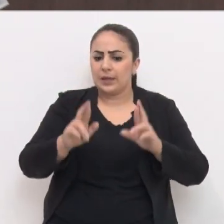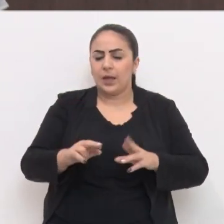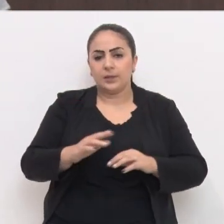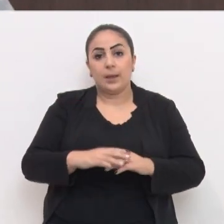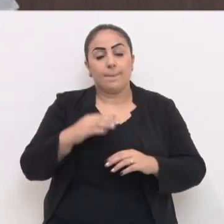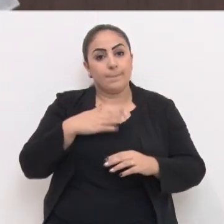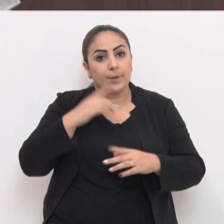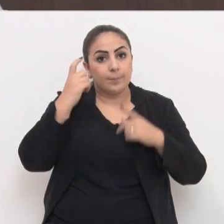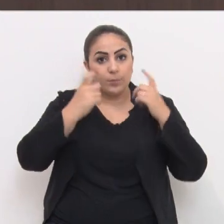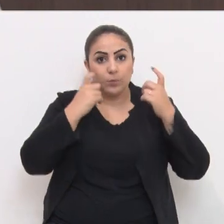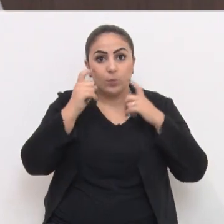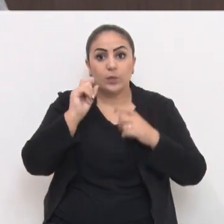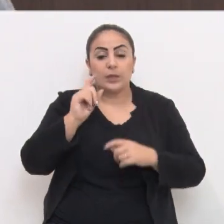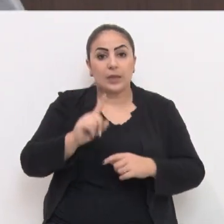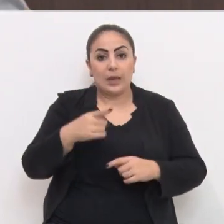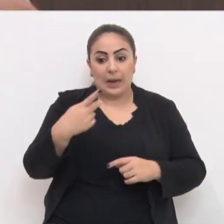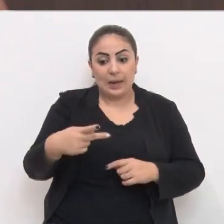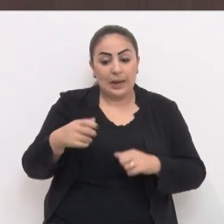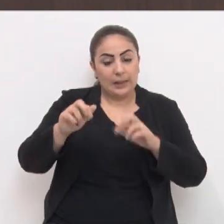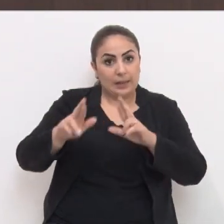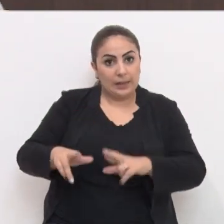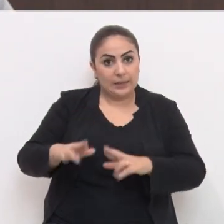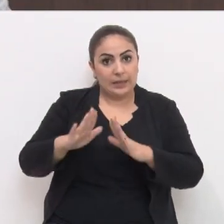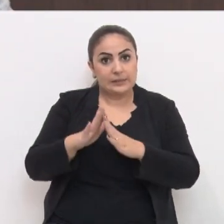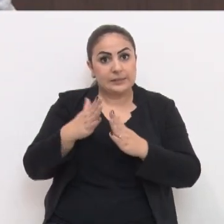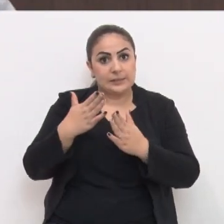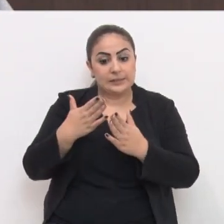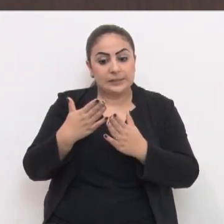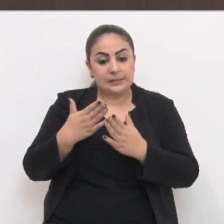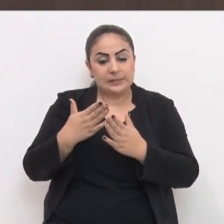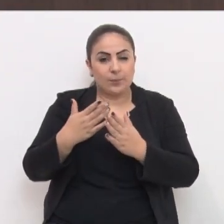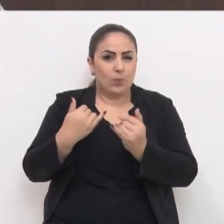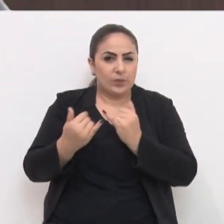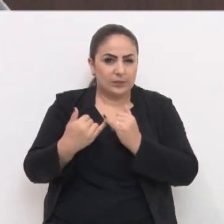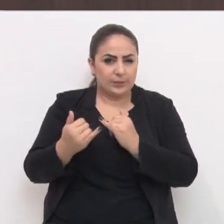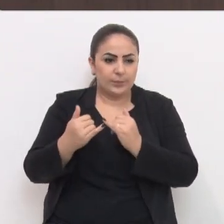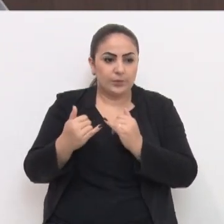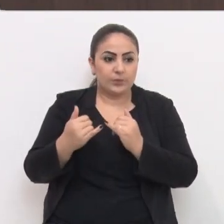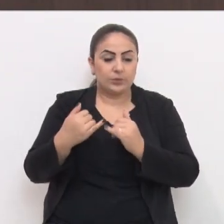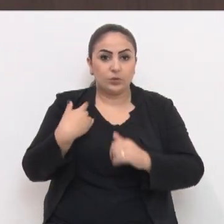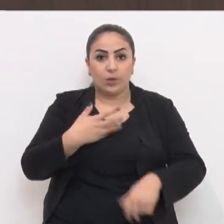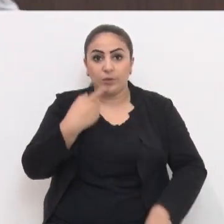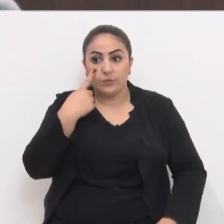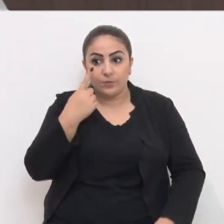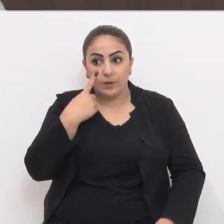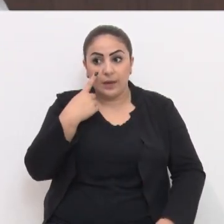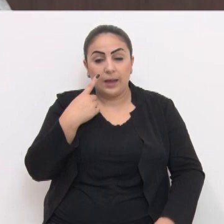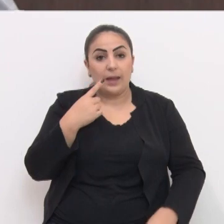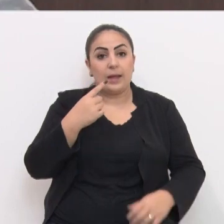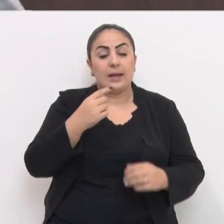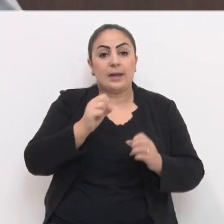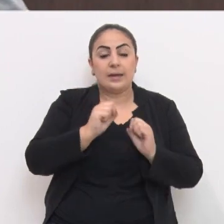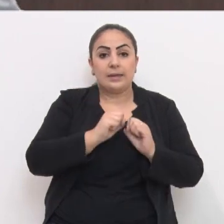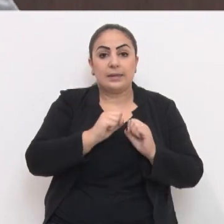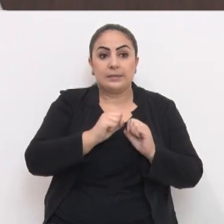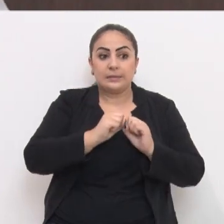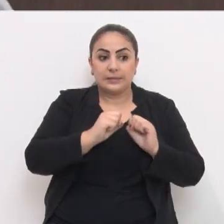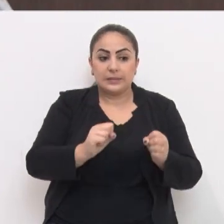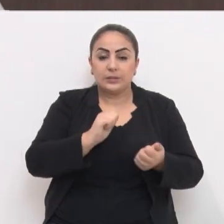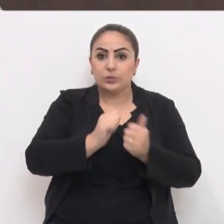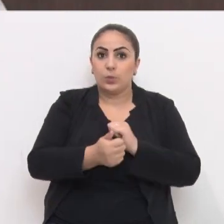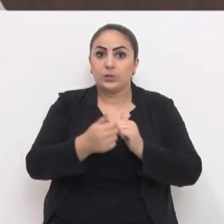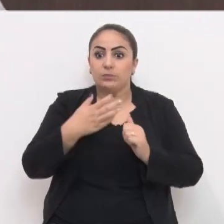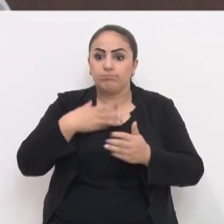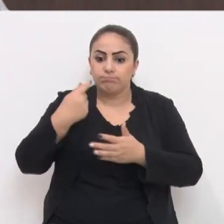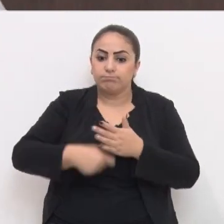a minha preocupação, aquela área, as escolas, nós precisamos pegar a Secretaria de Esporte, que eu lutei tanto